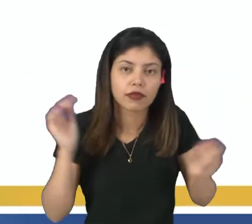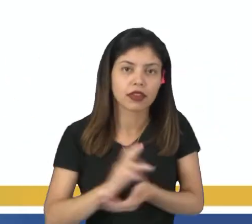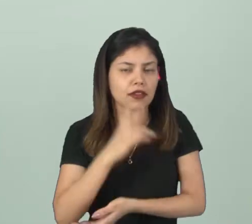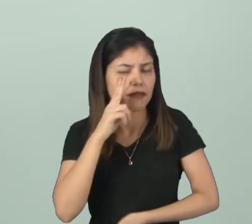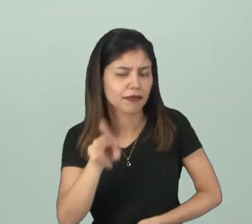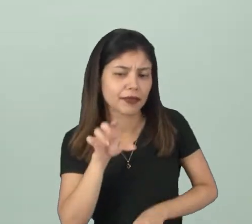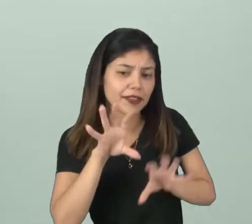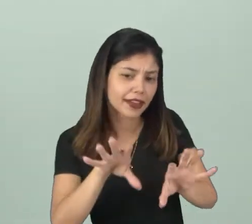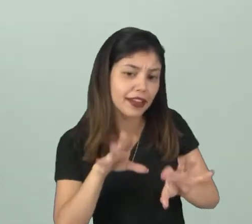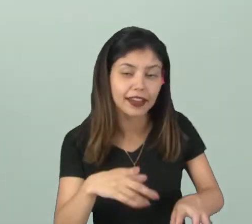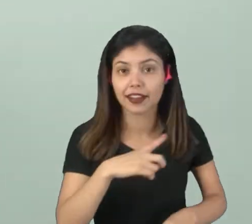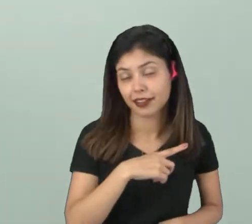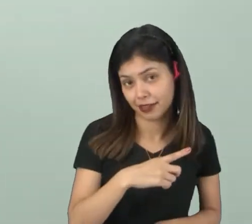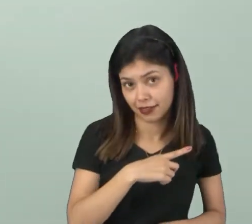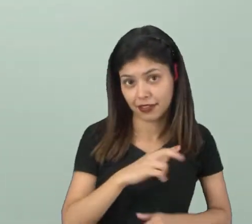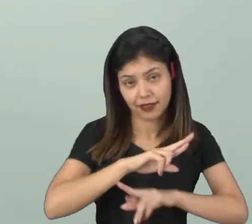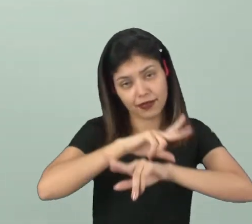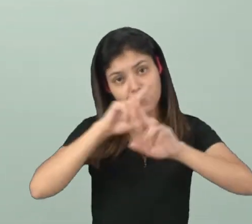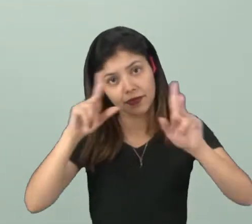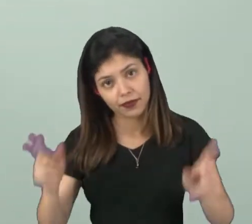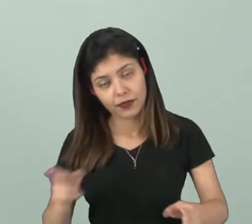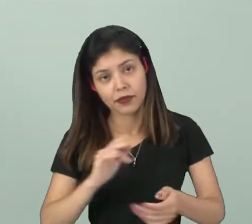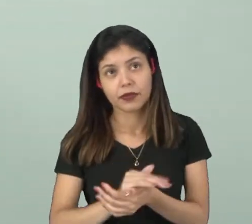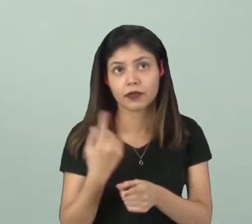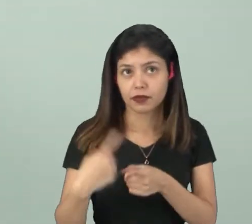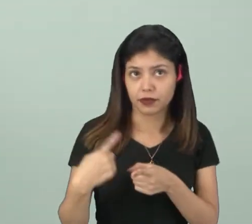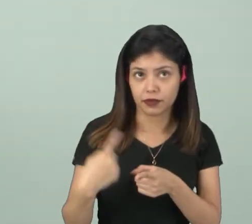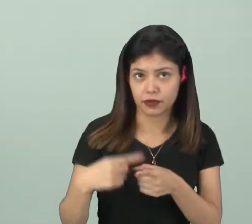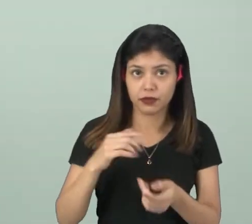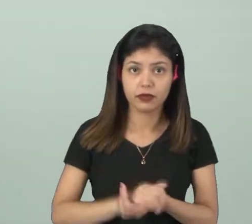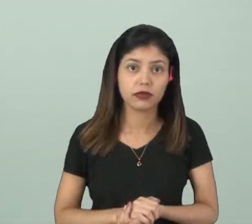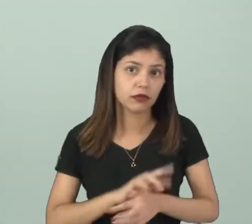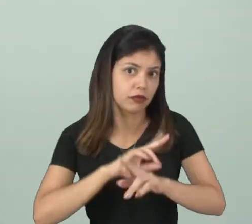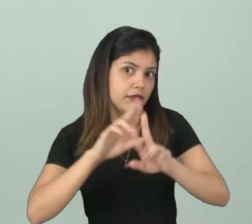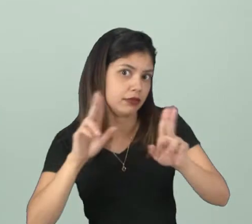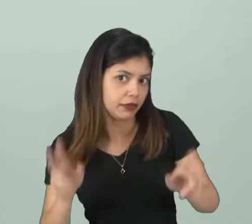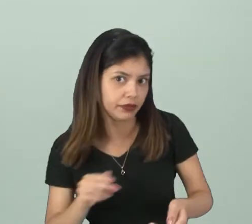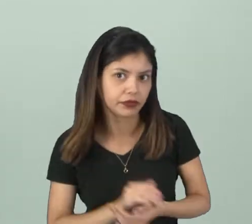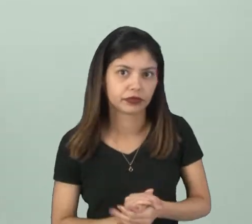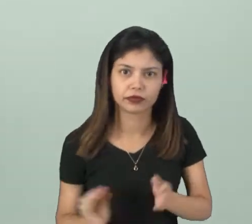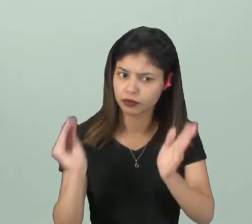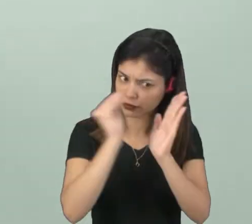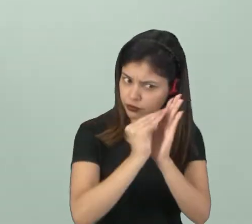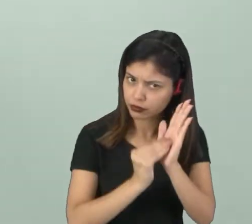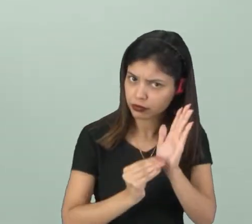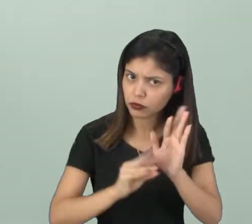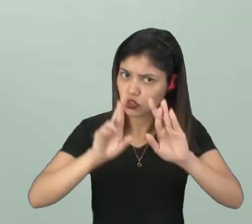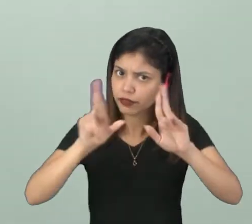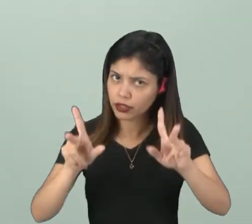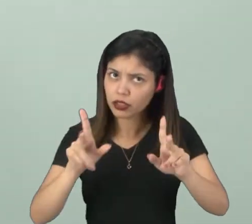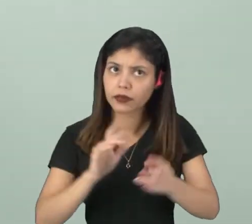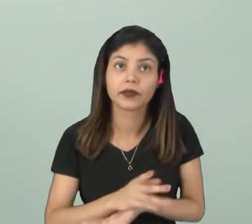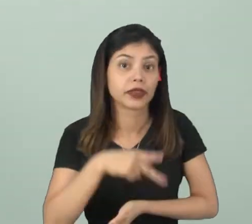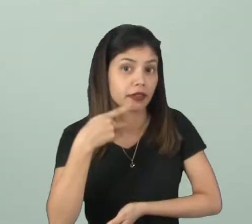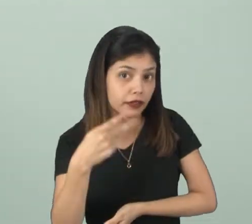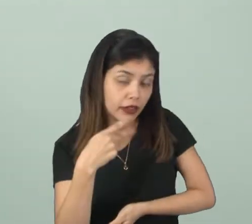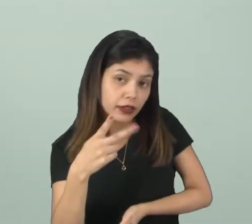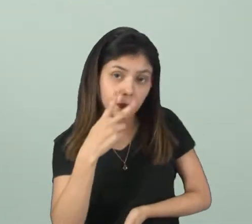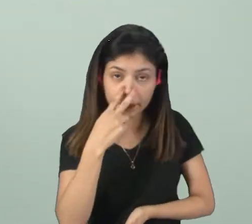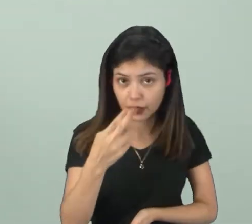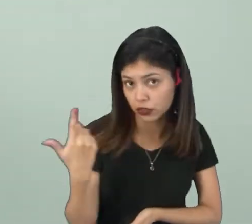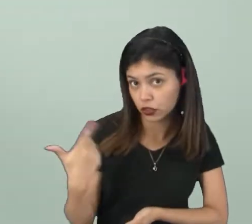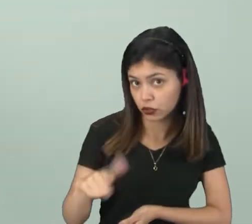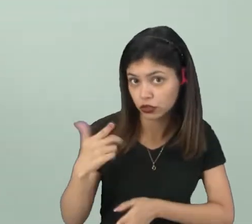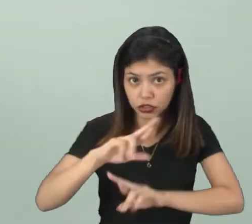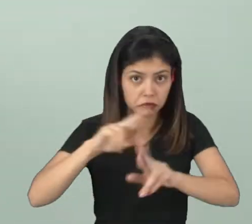Vimos aqui que existem diversos tipos de porquês e que eles são colocados de forma diferentes. Na fala, parece não